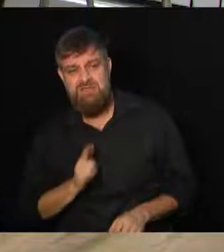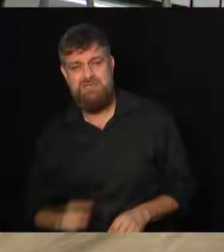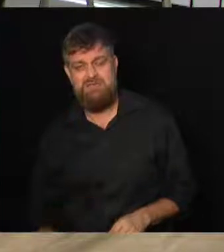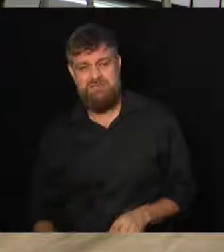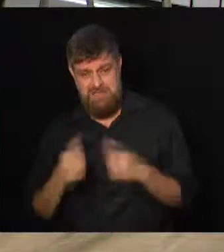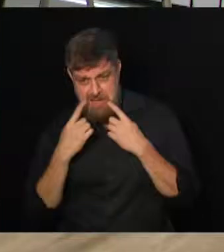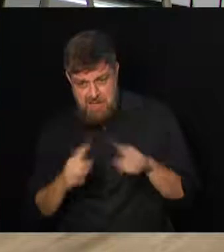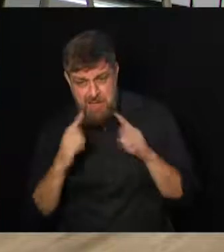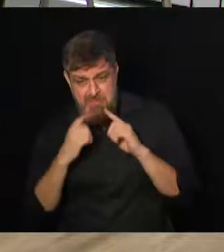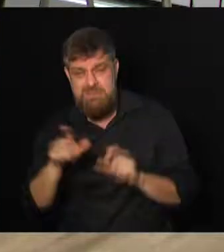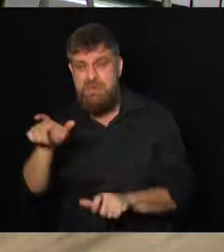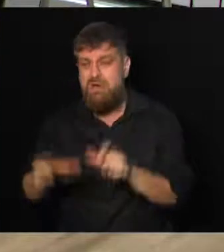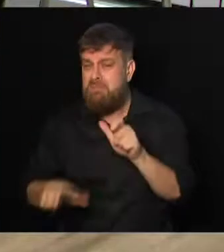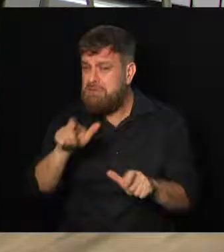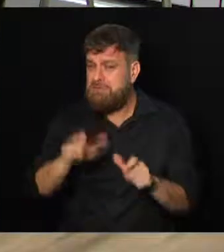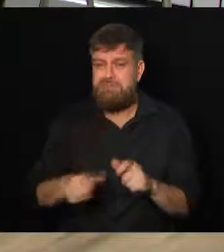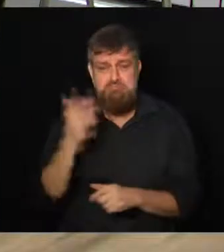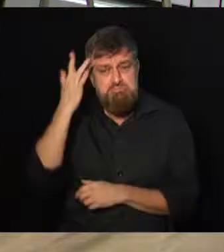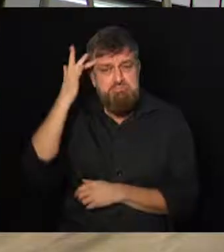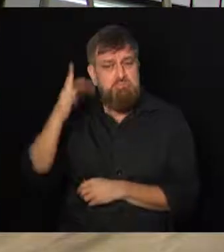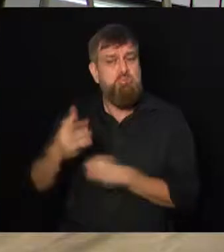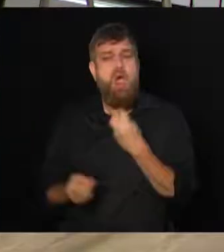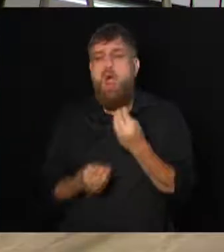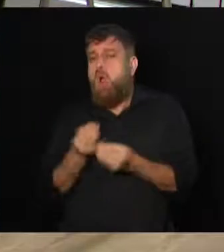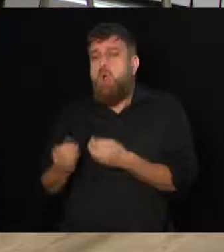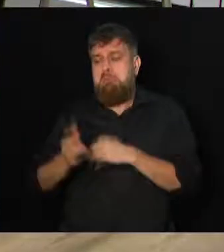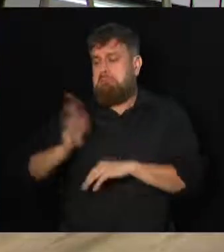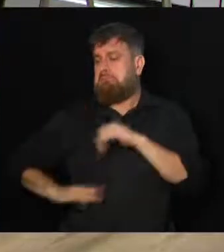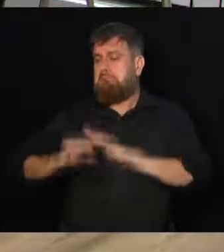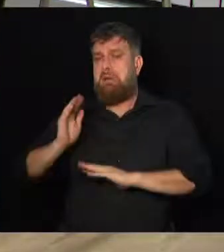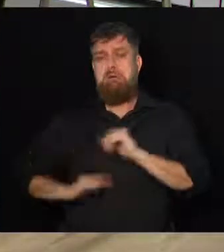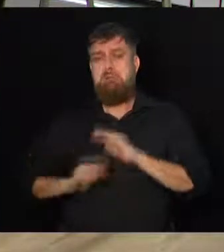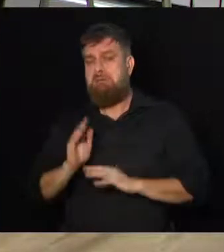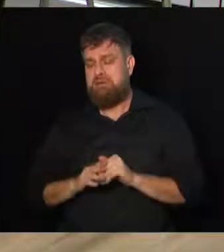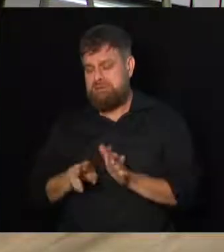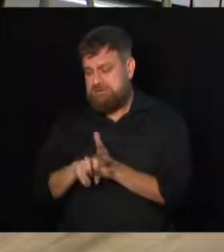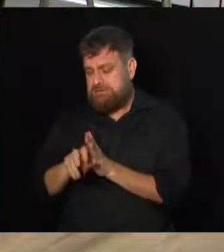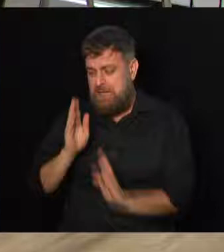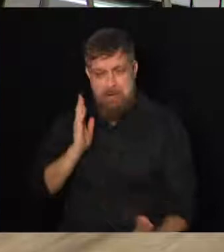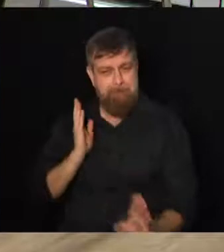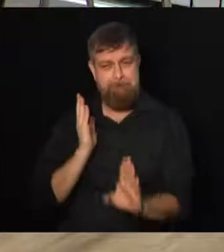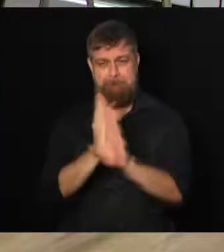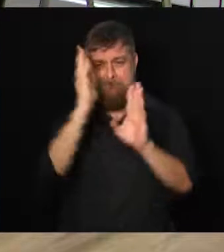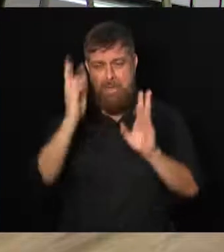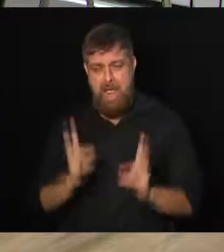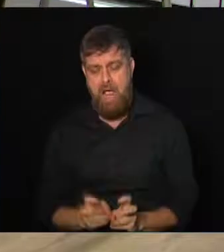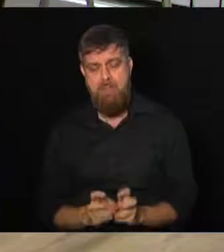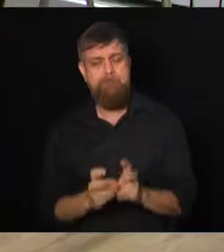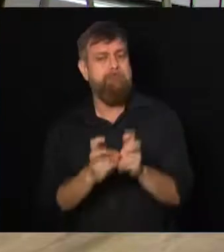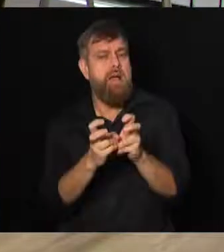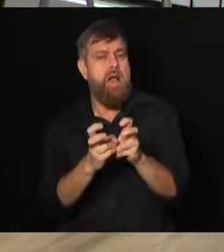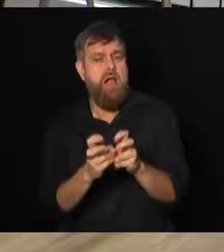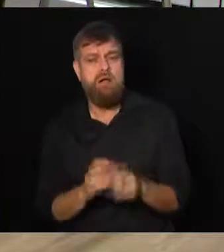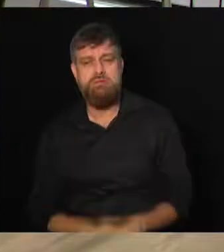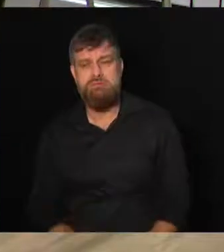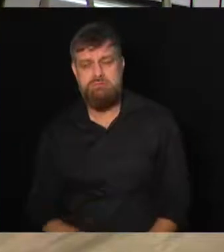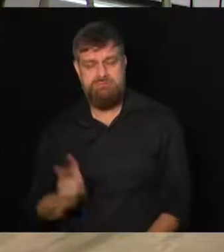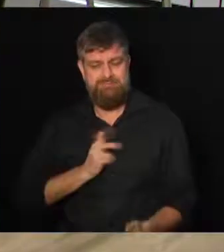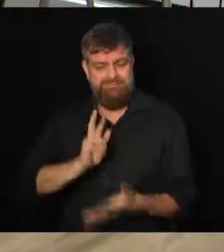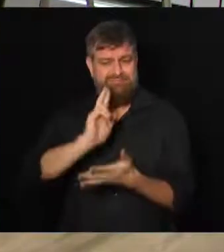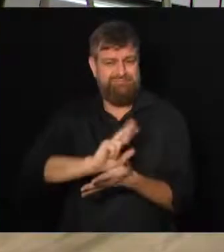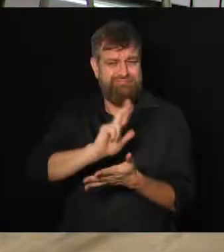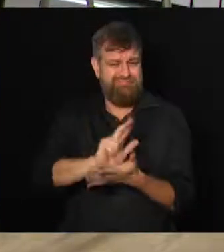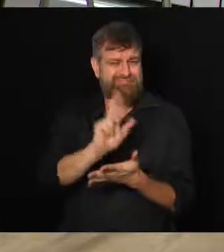de pessoas que não sabem o que fazer quando são diagnosticadas com câncer, nos mais